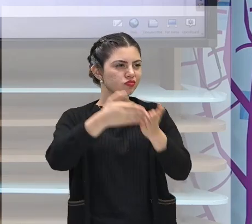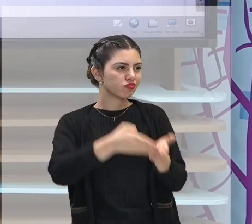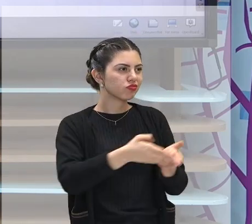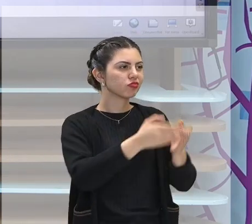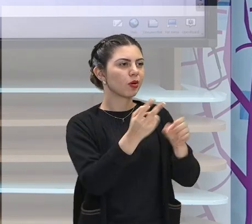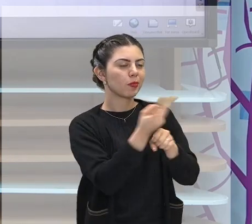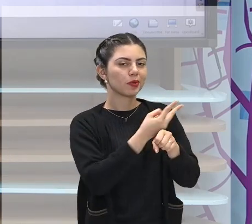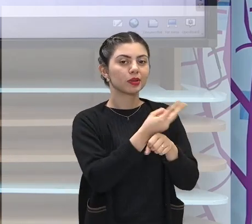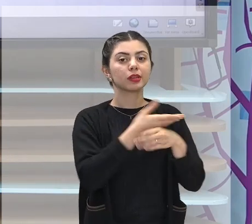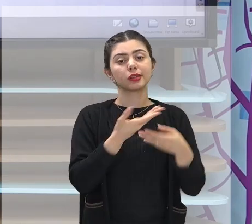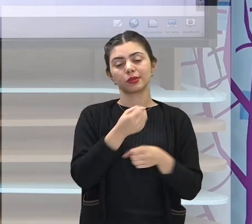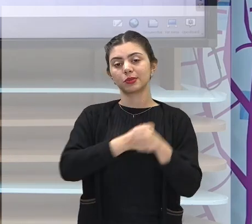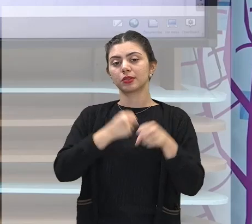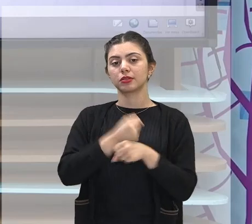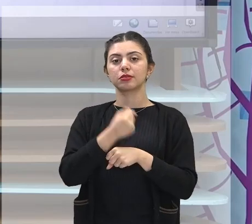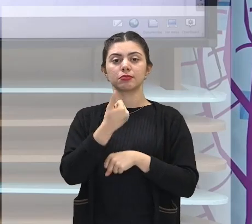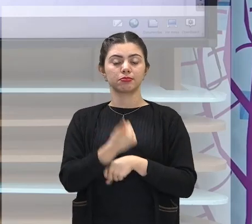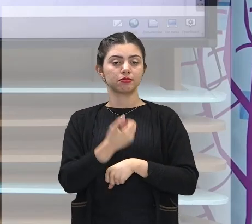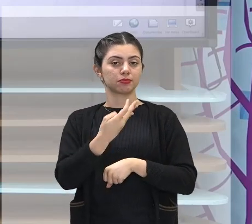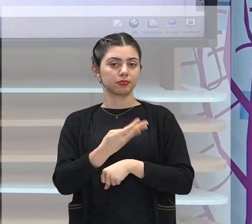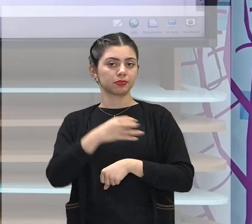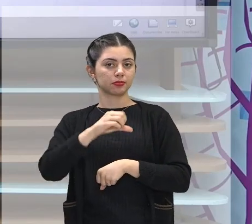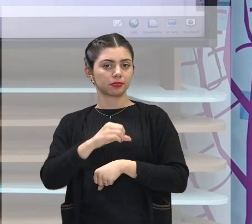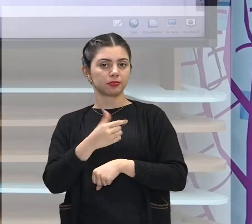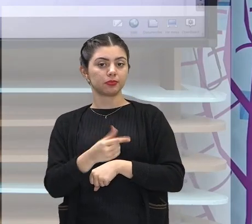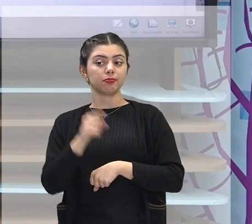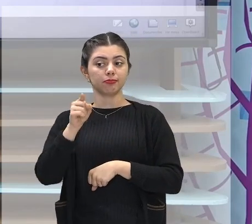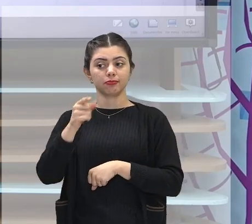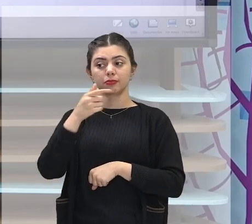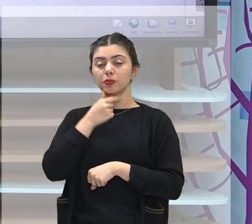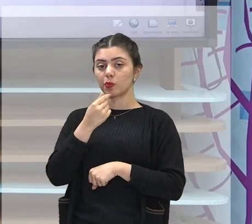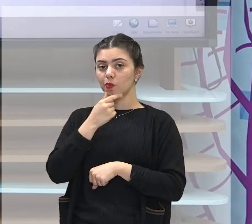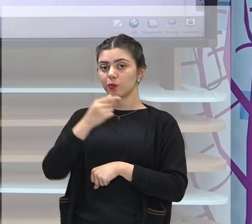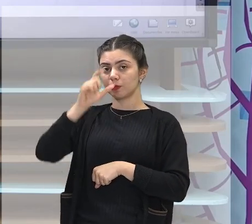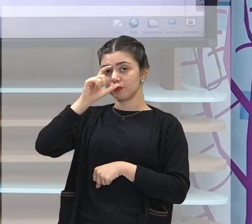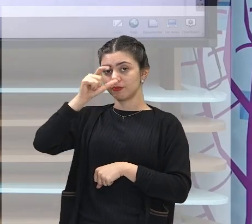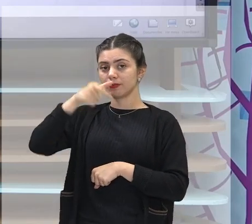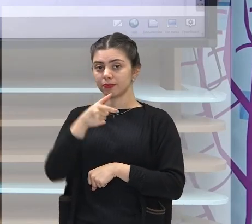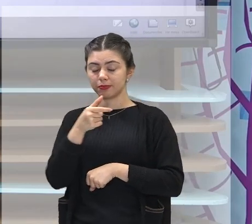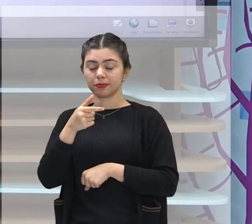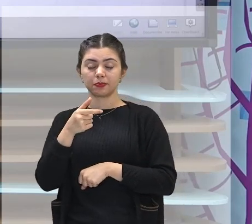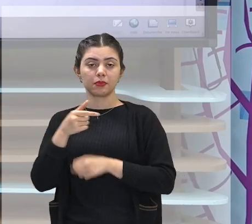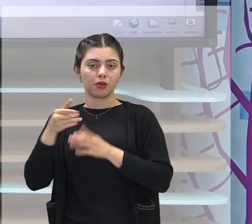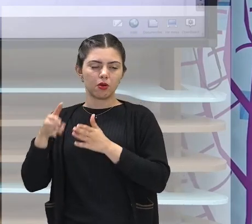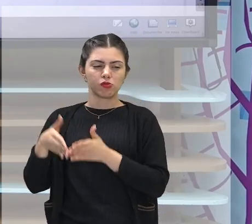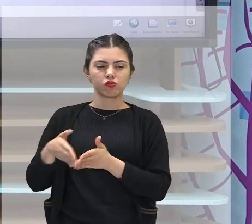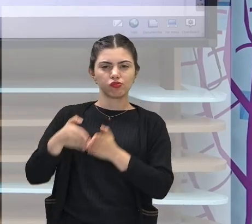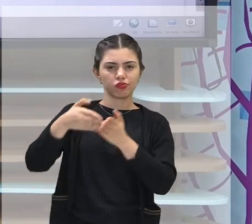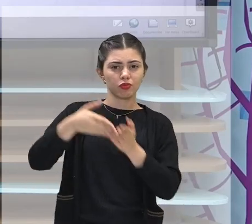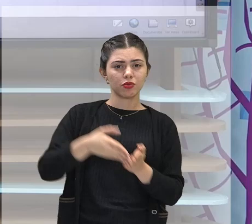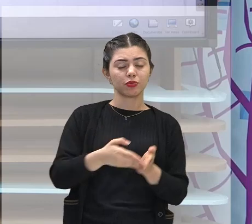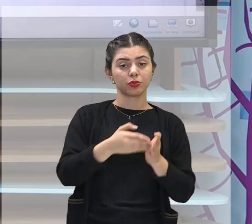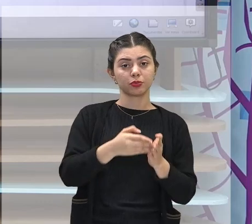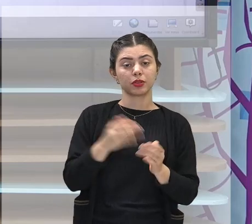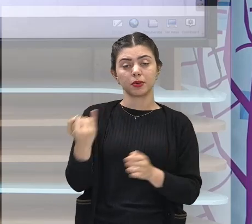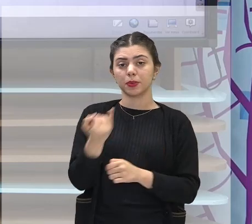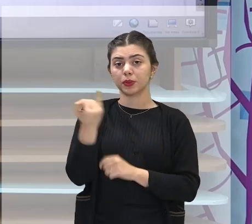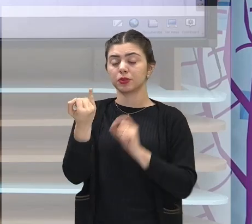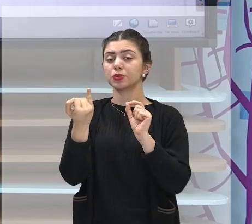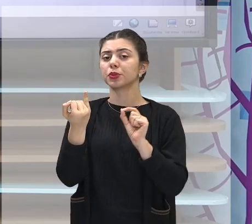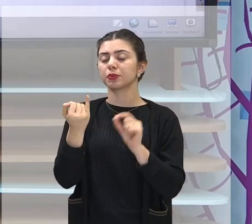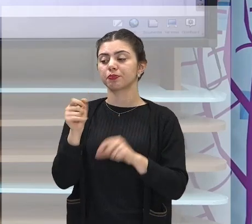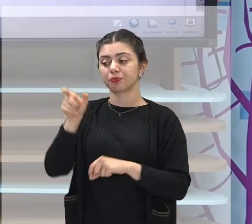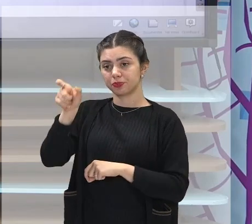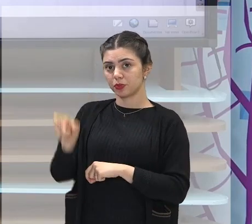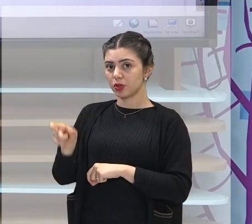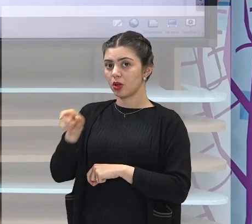essa expedição de Colombo, é importante atentarmos que Colombo,